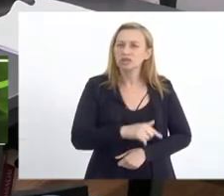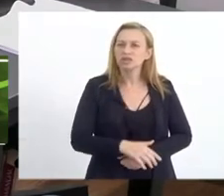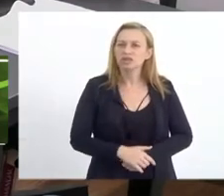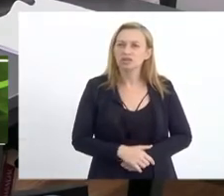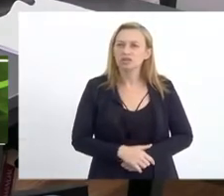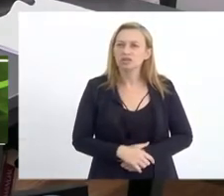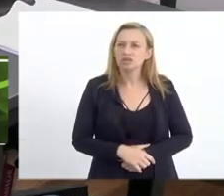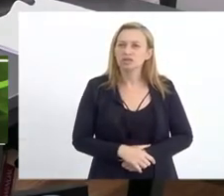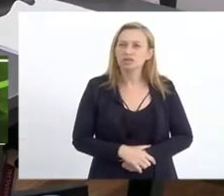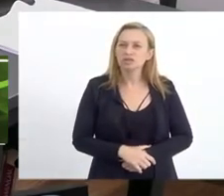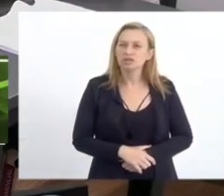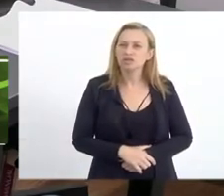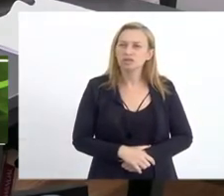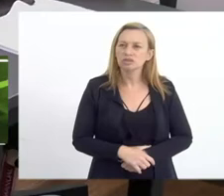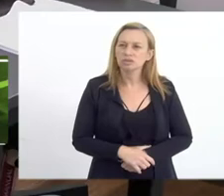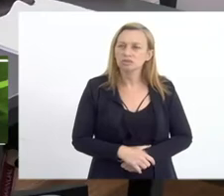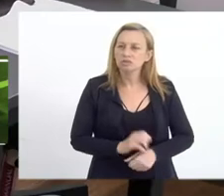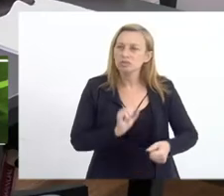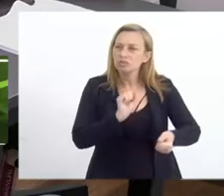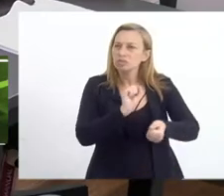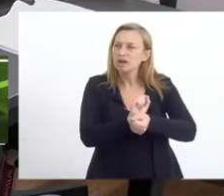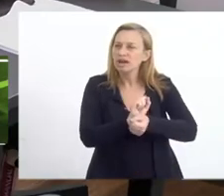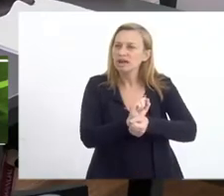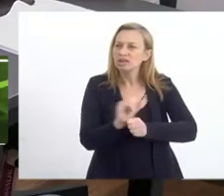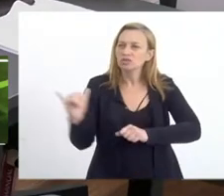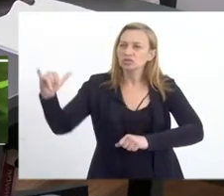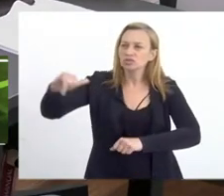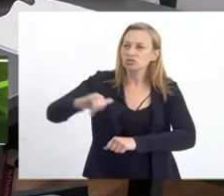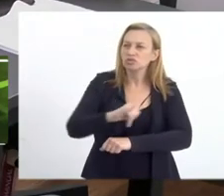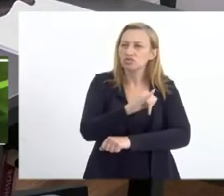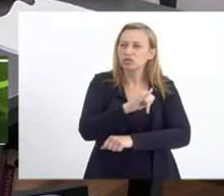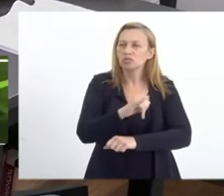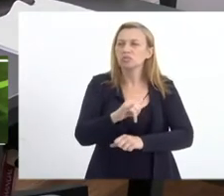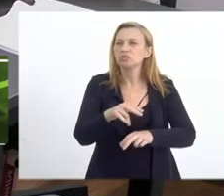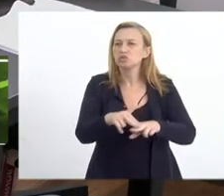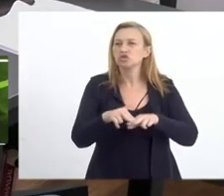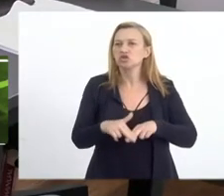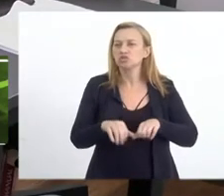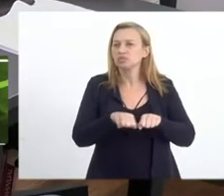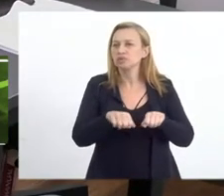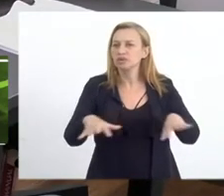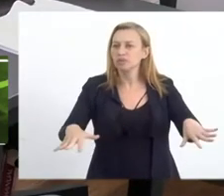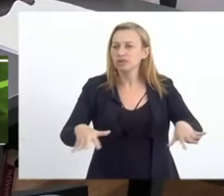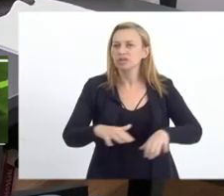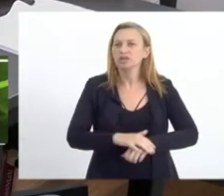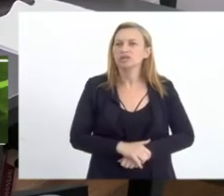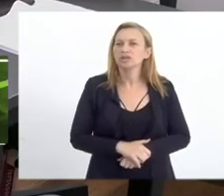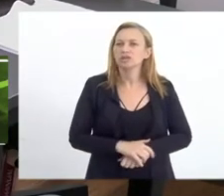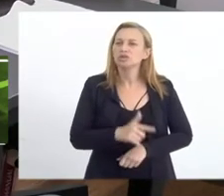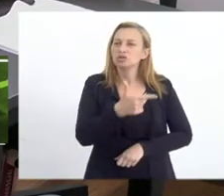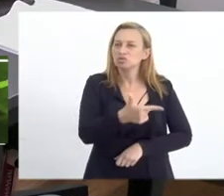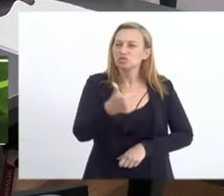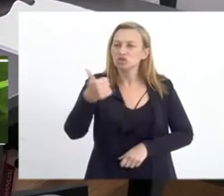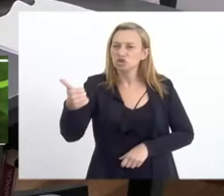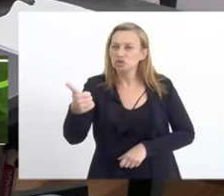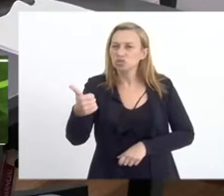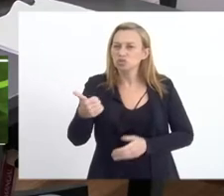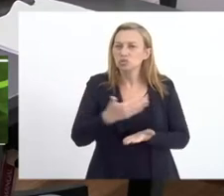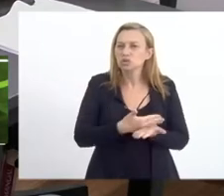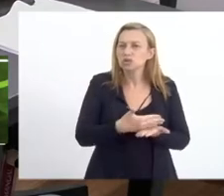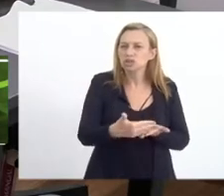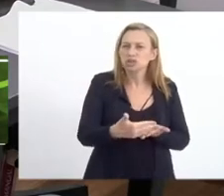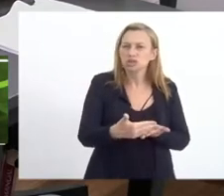uma interrupção dos voos com relação à pandemia, né? E em 2021, no início de